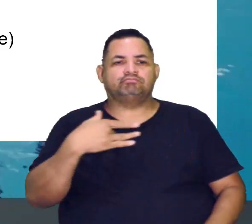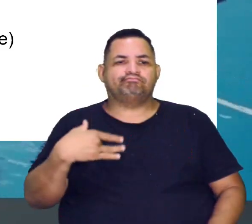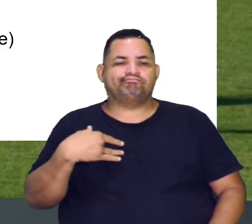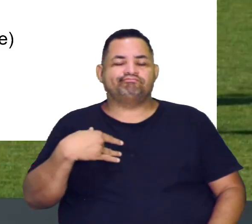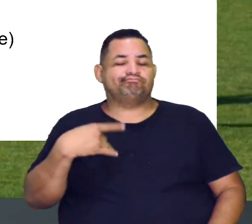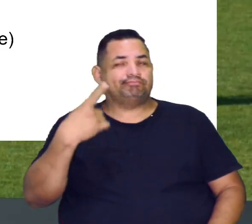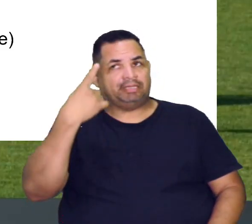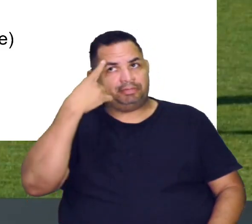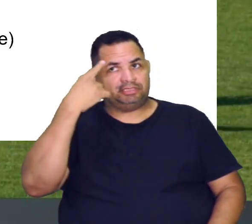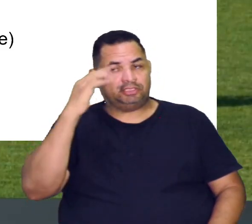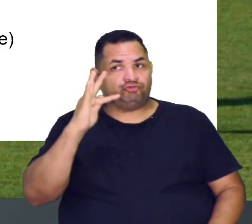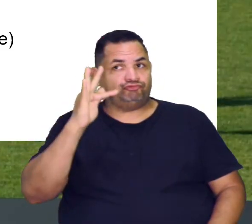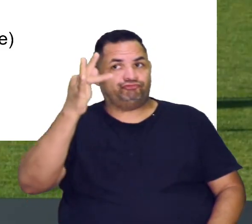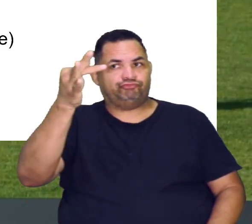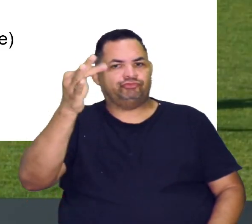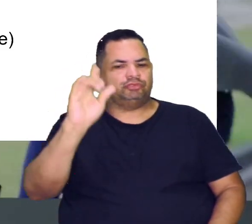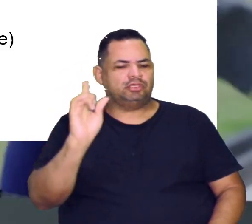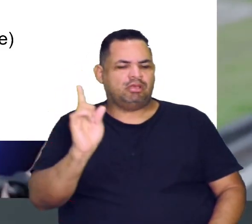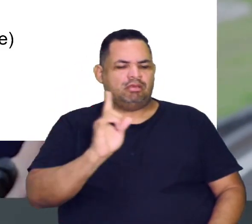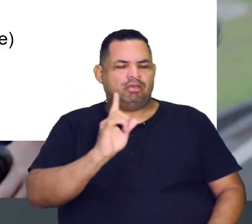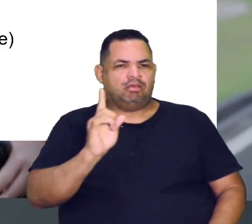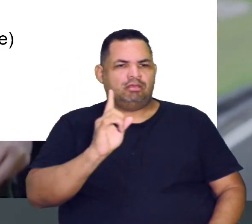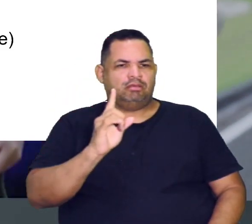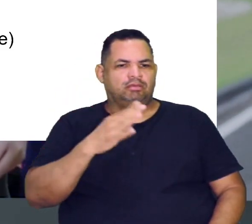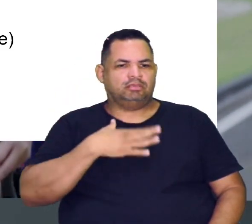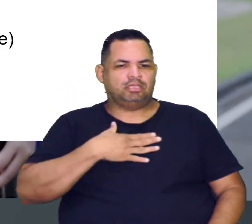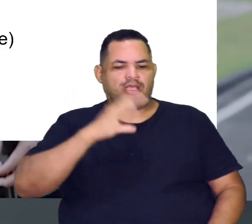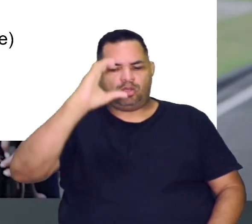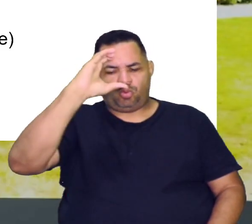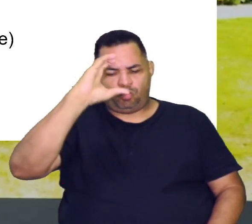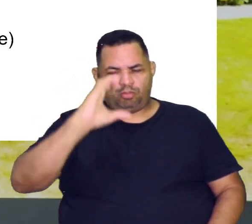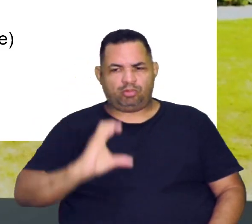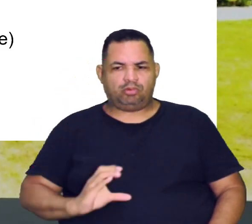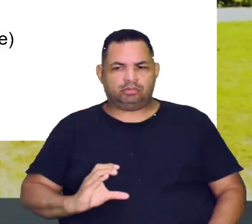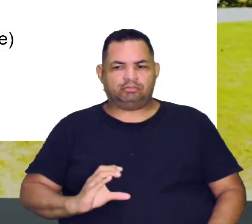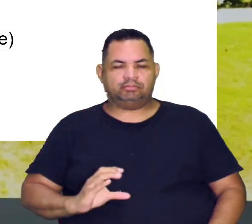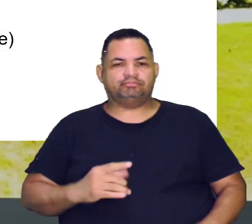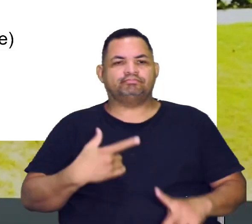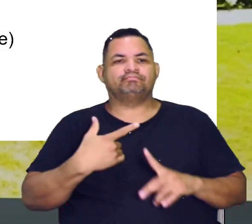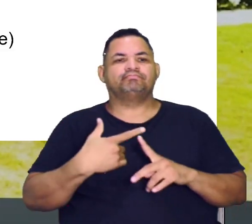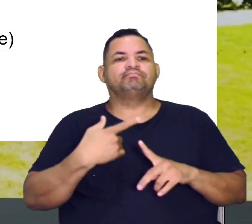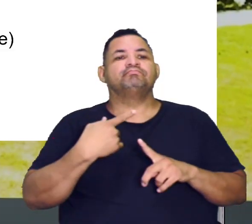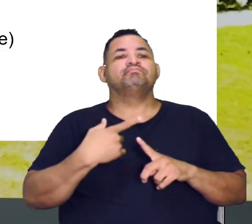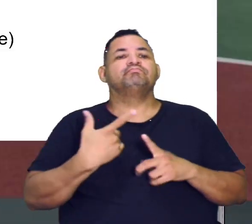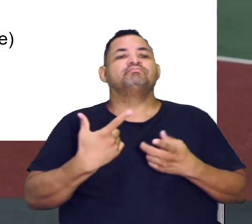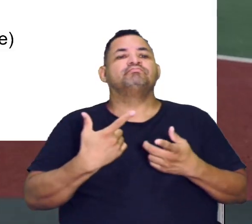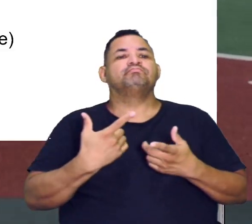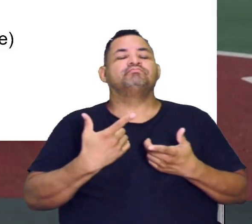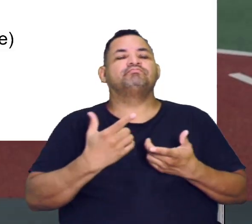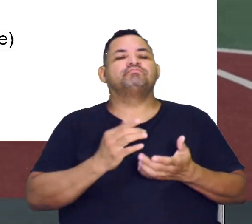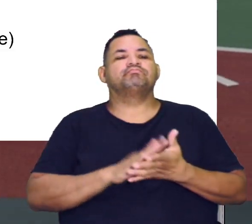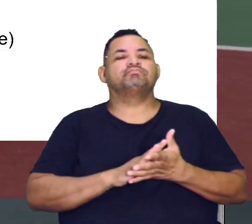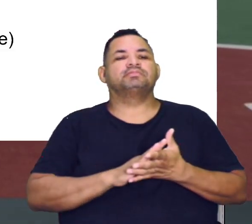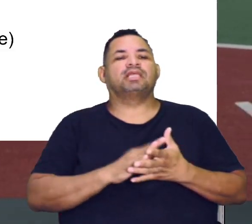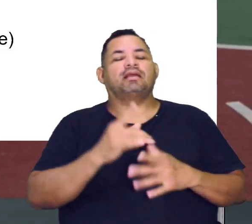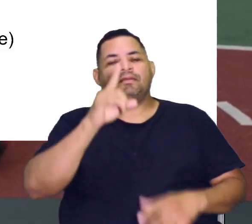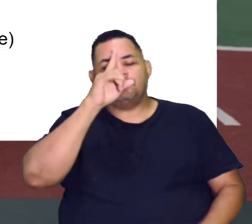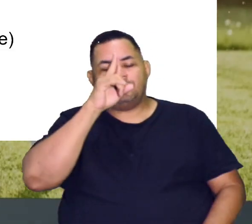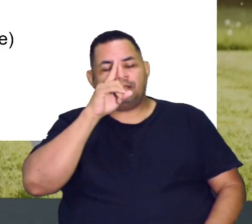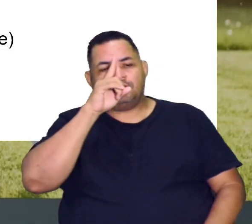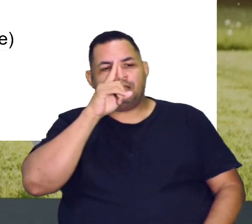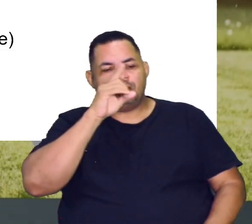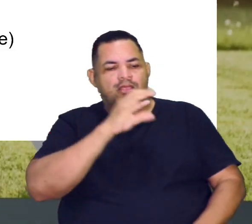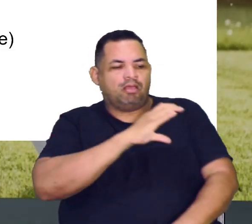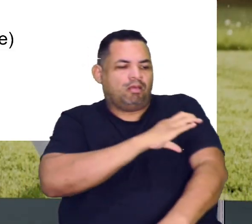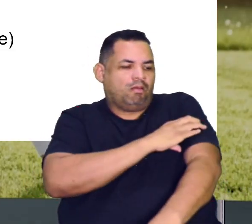no amanhã, né? Quando ele está com esse comportamento, com essas atitudes. Significa aí risco de